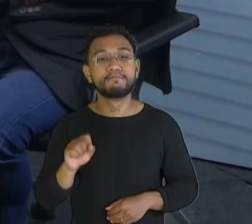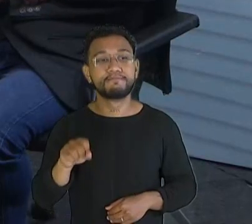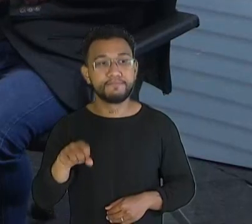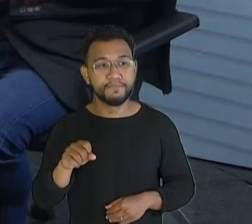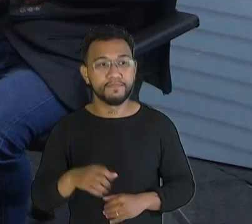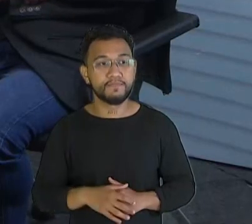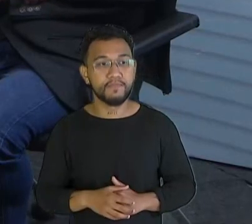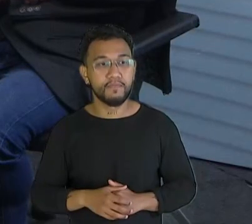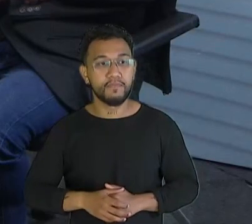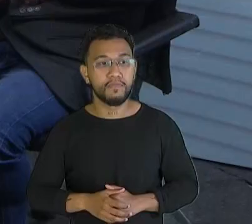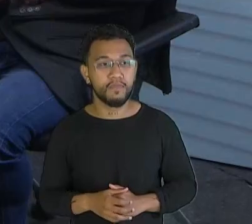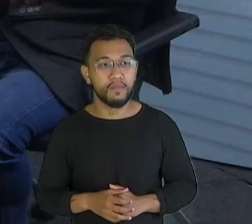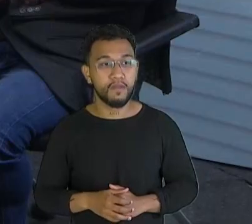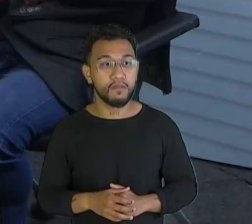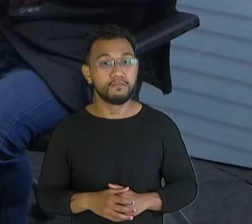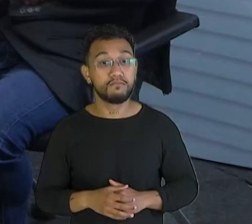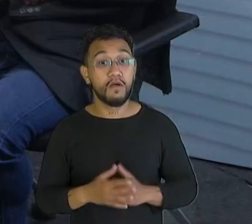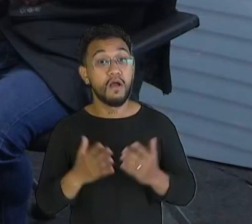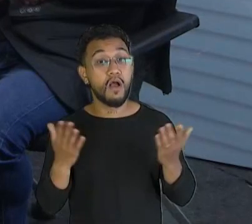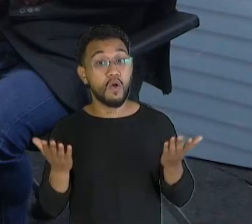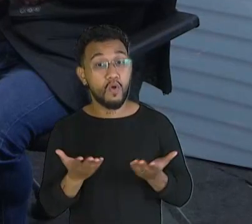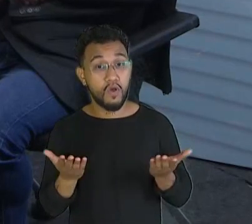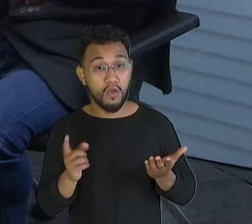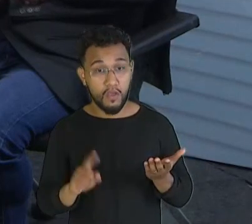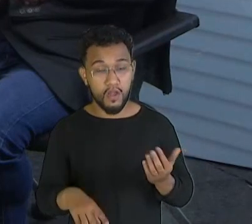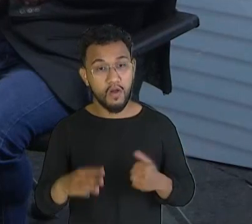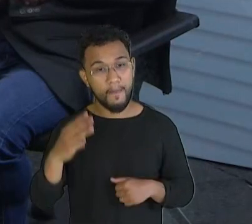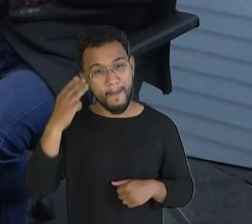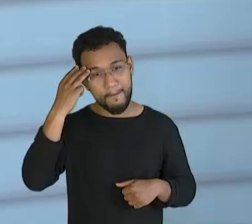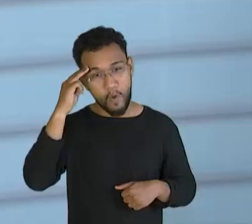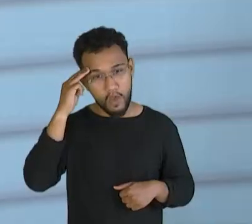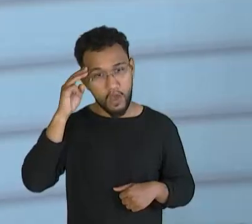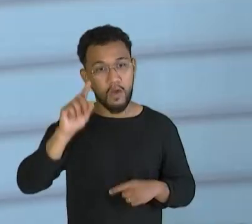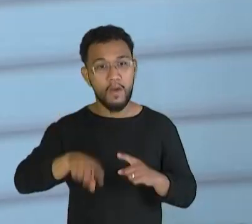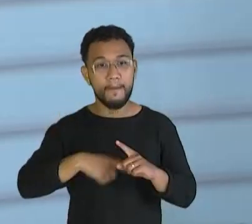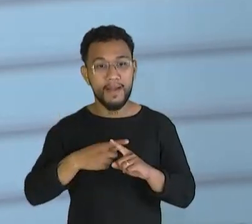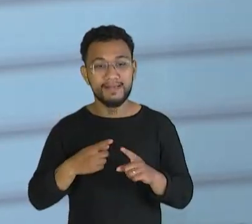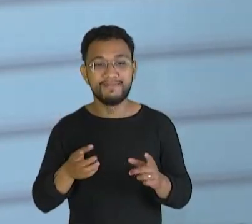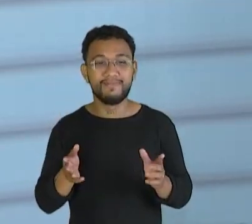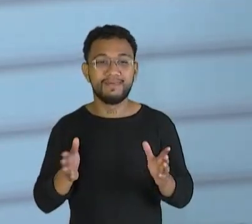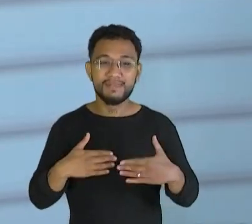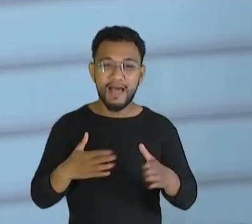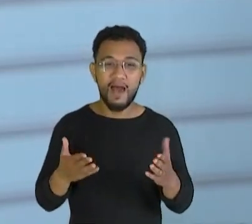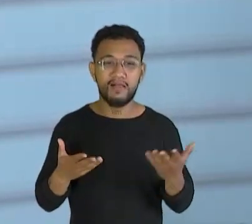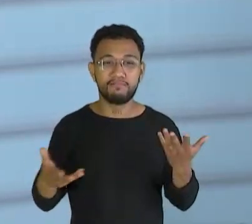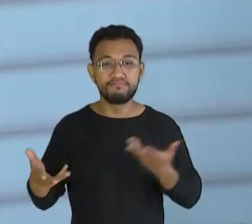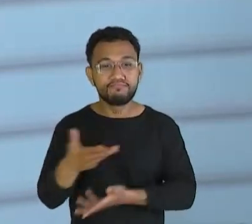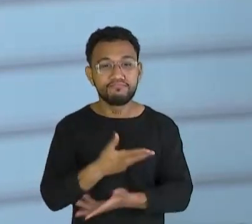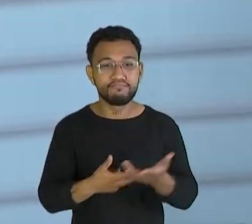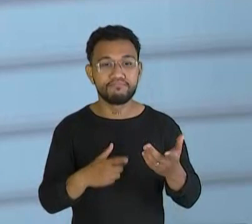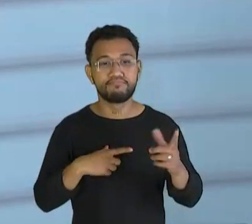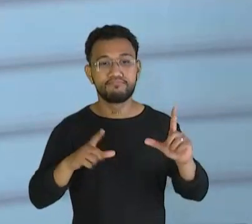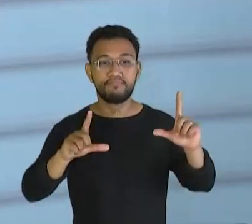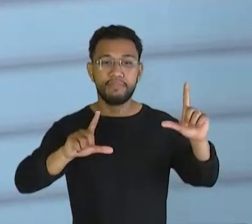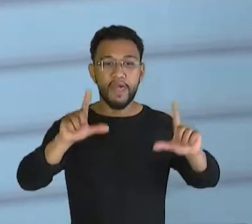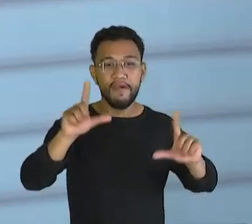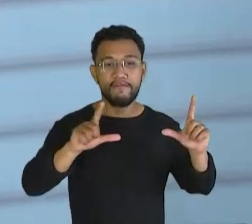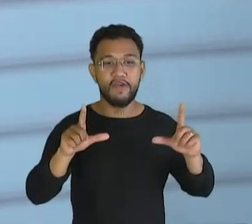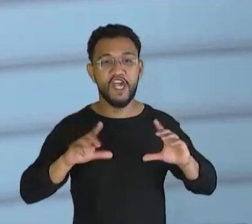Infosec se tornou agora o memorial e uma sala de convivência, né? Com uma TV, com um